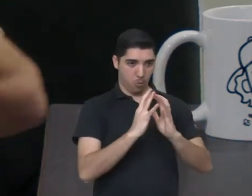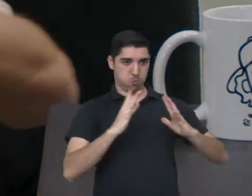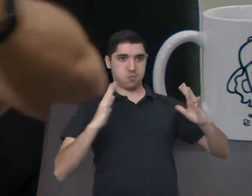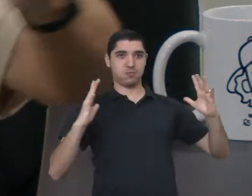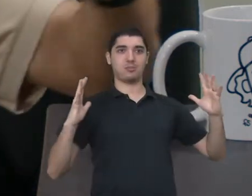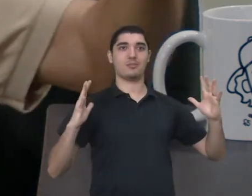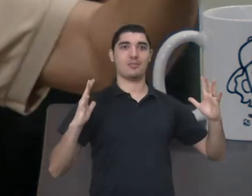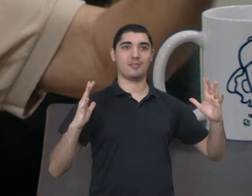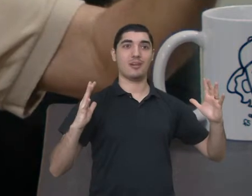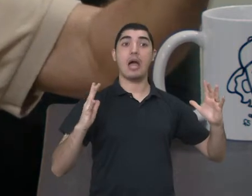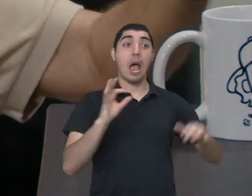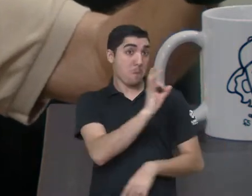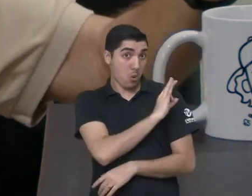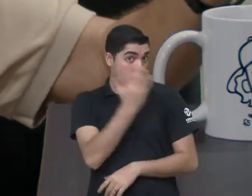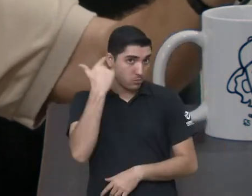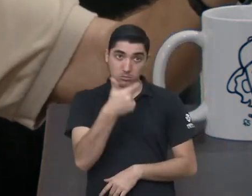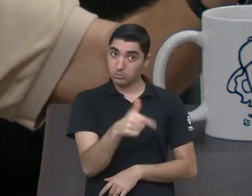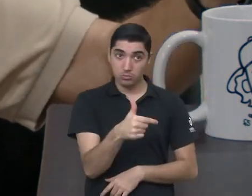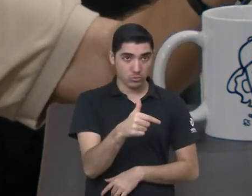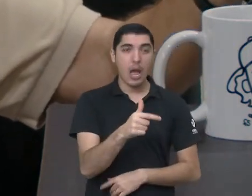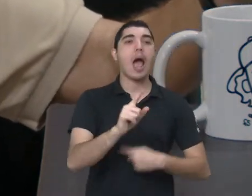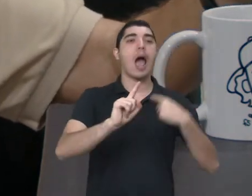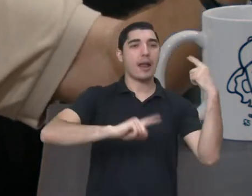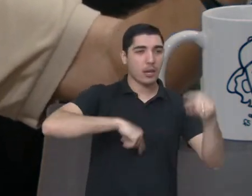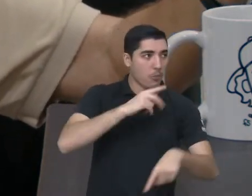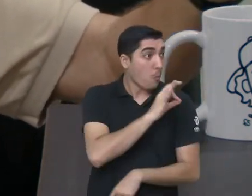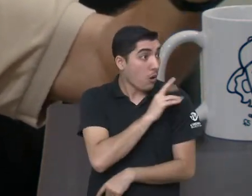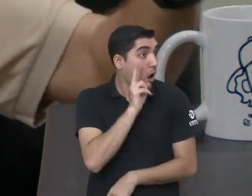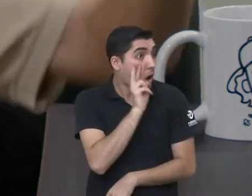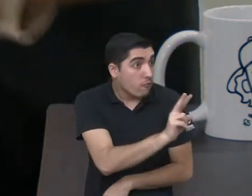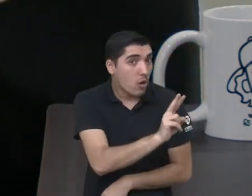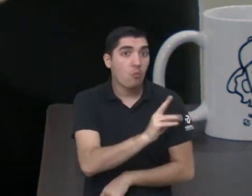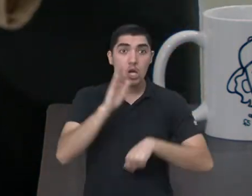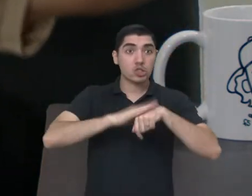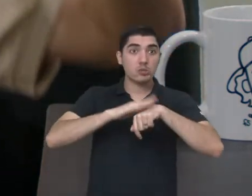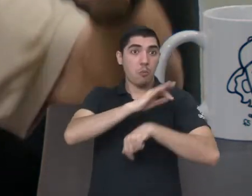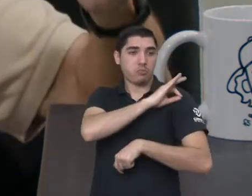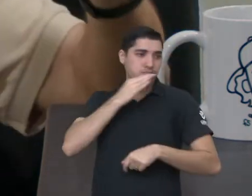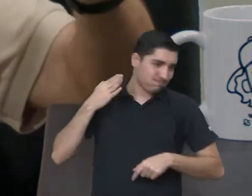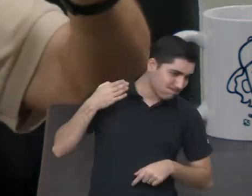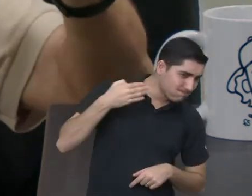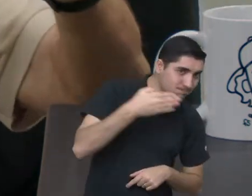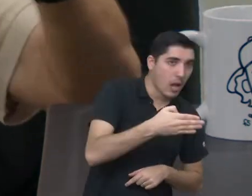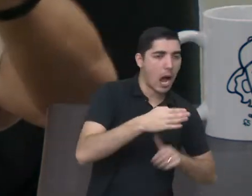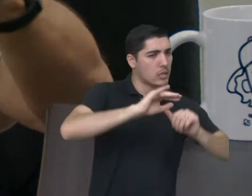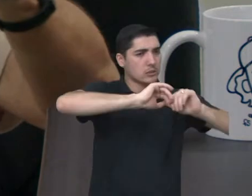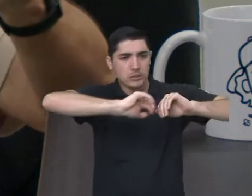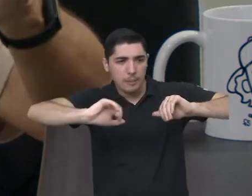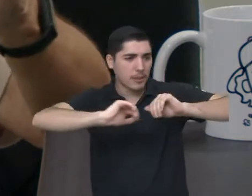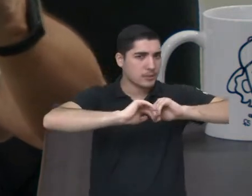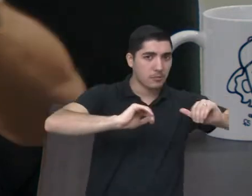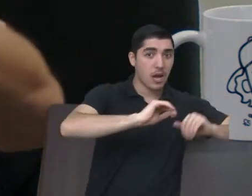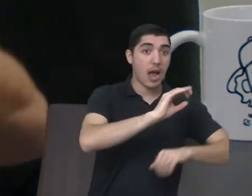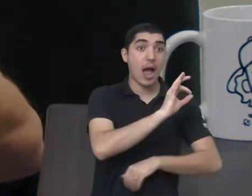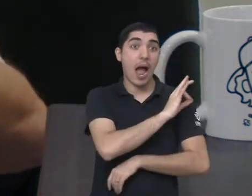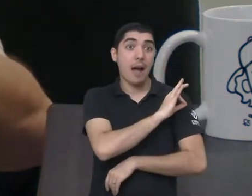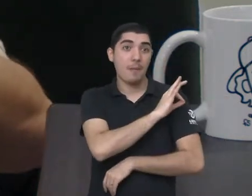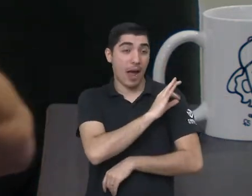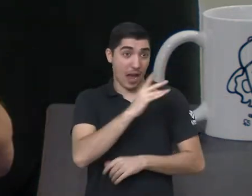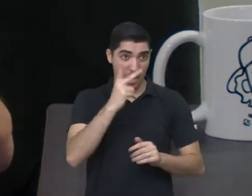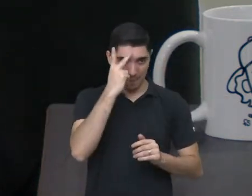André, iria jogar com o Taubaté no próximo jogo também, Martins Pereira, precisando do empate para subir para a